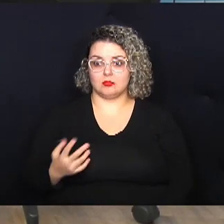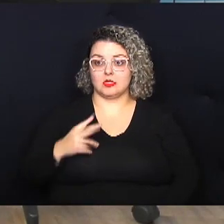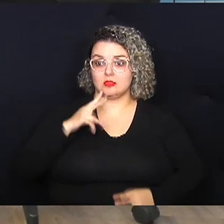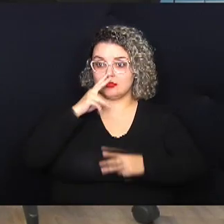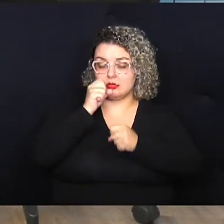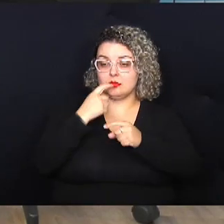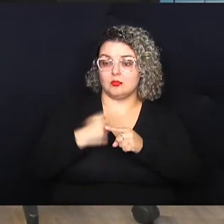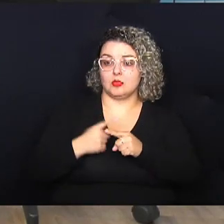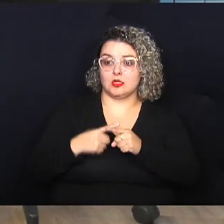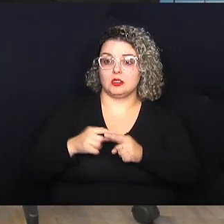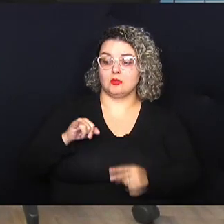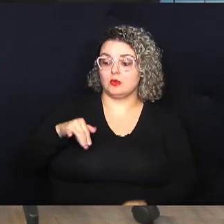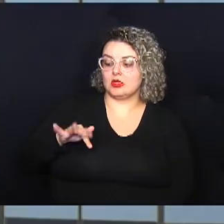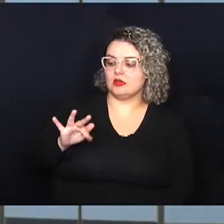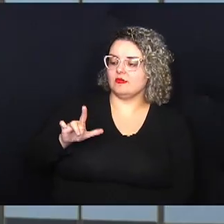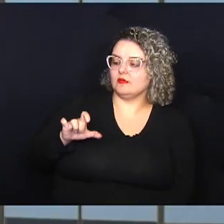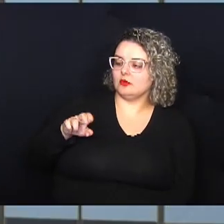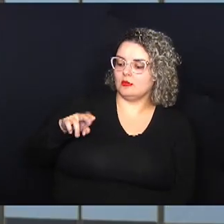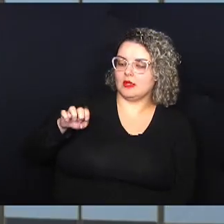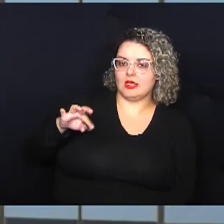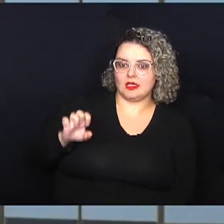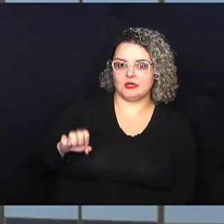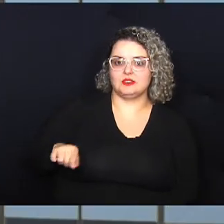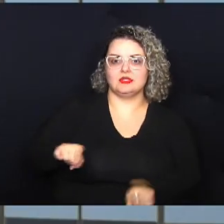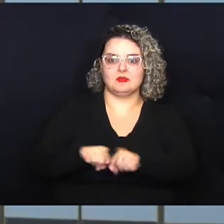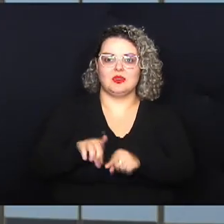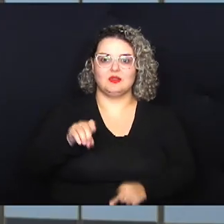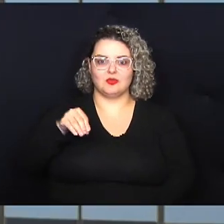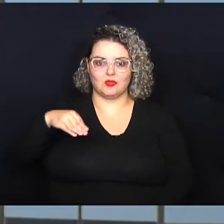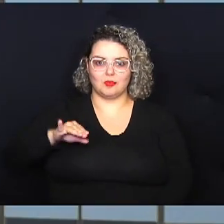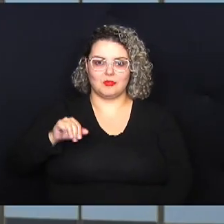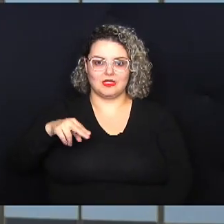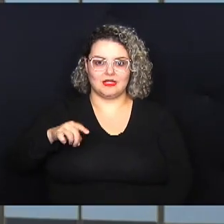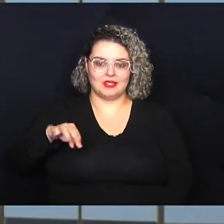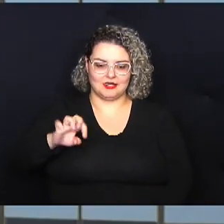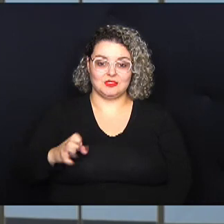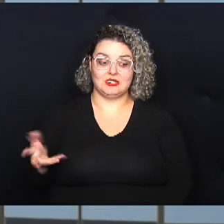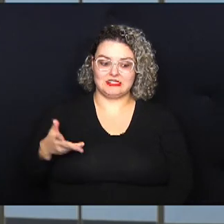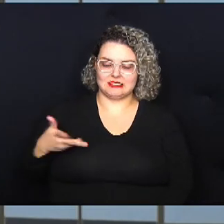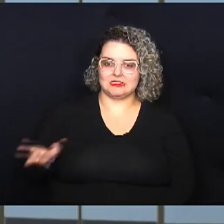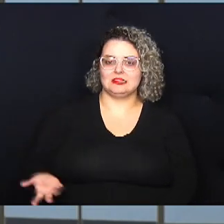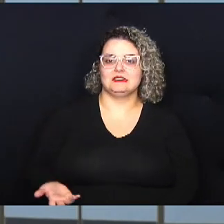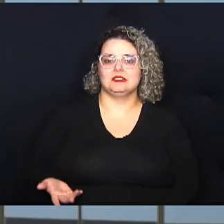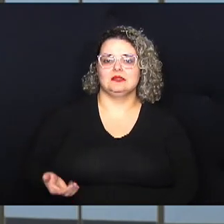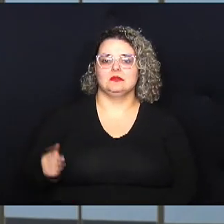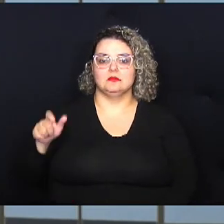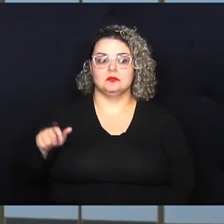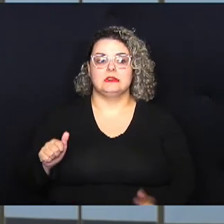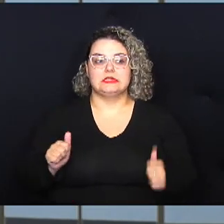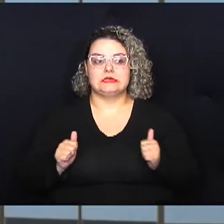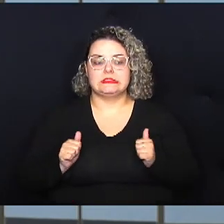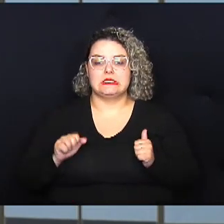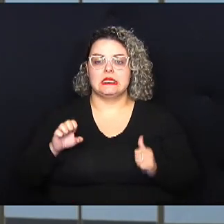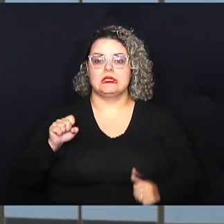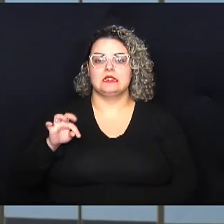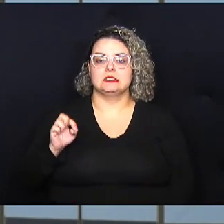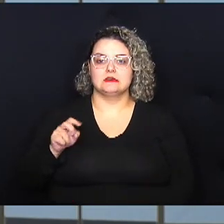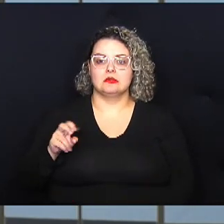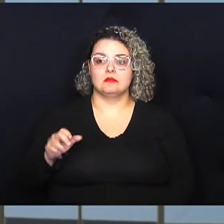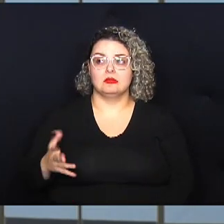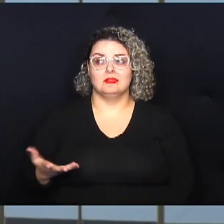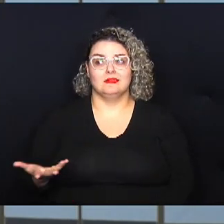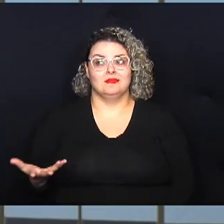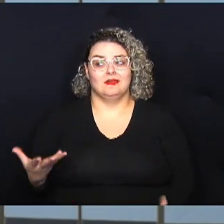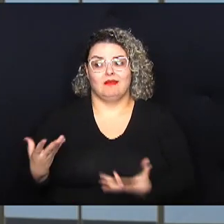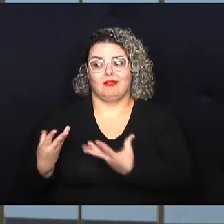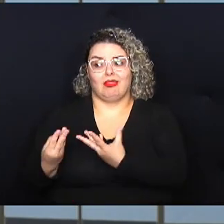o influente e o dominante, ele é acelerador. Exato. E aí você põe numa pessoa que é estável, ela vai morrer ali, entendeu? Exatamente.